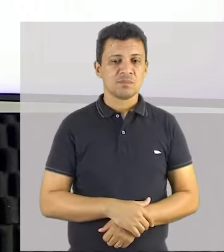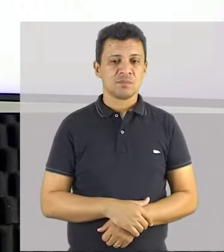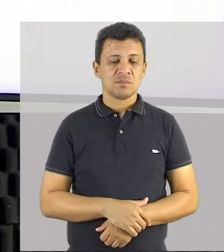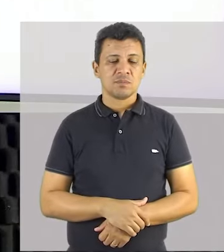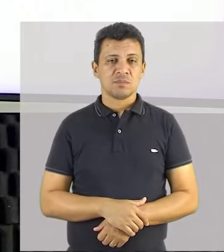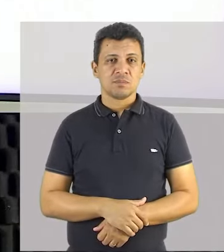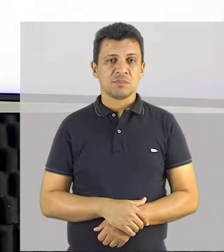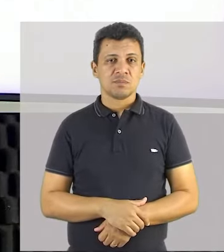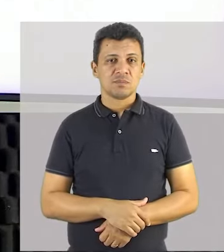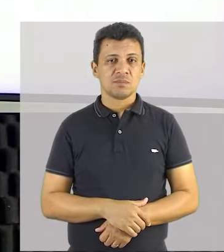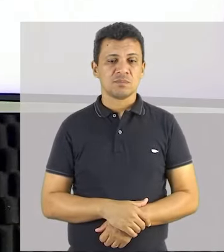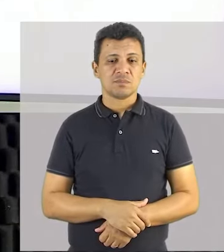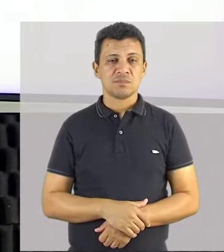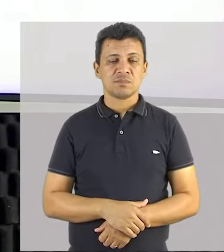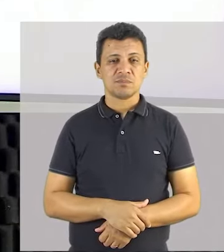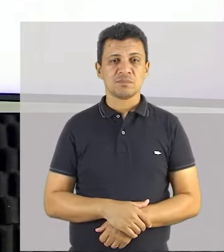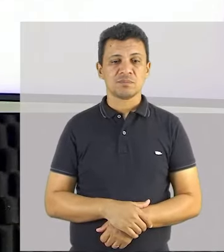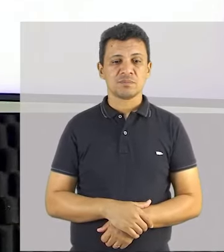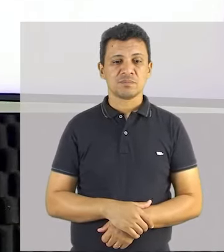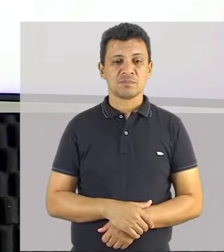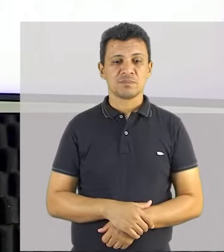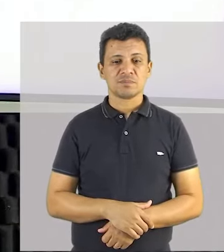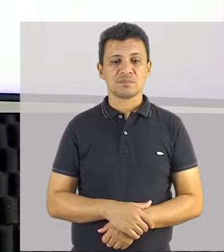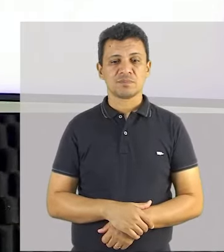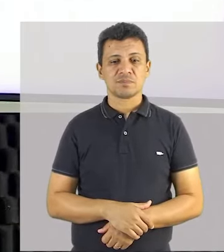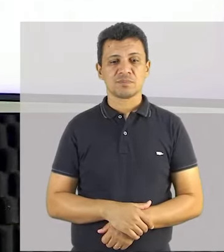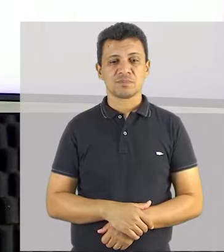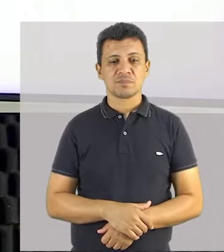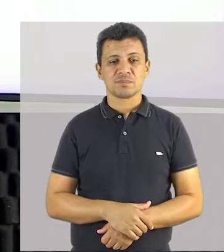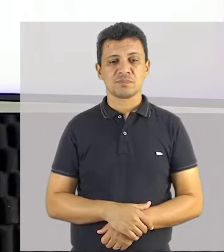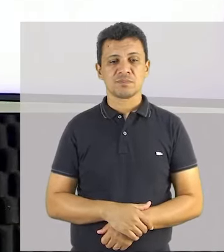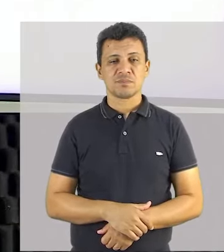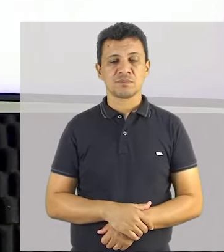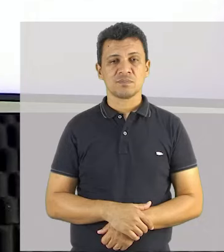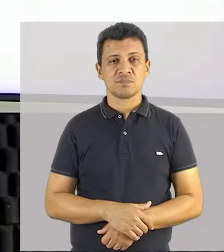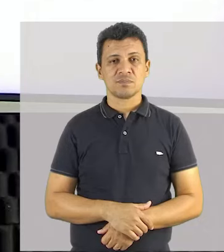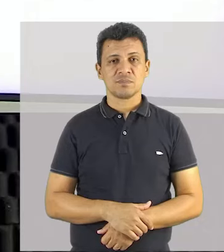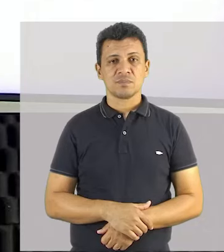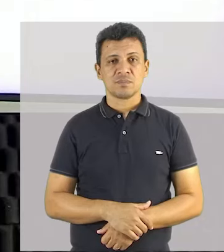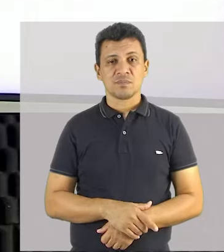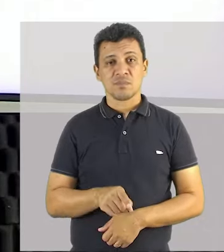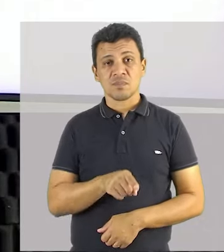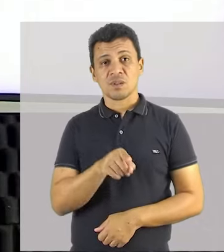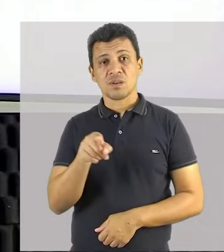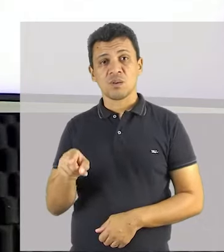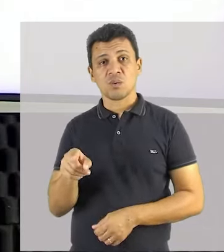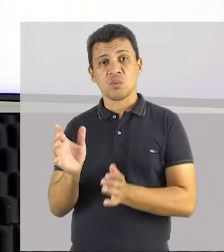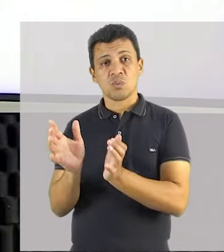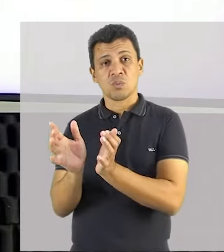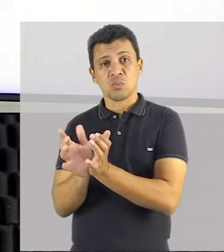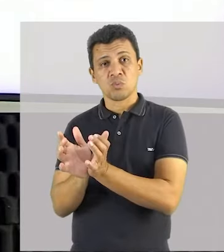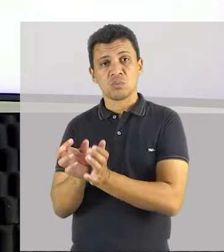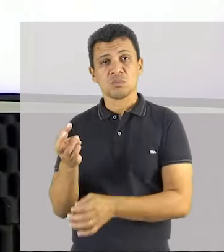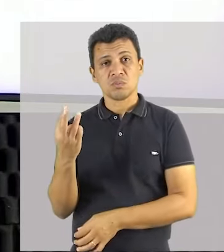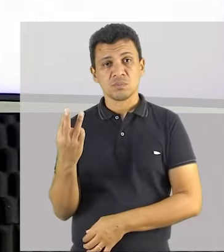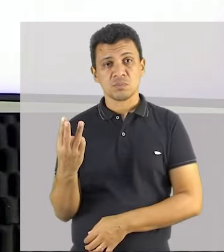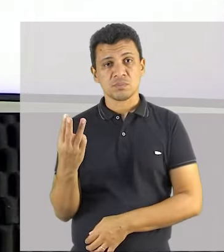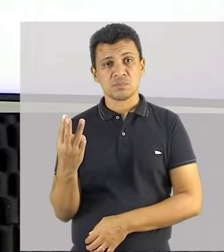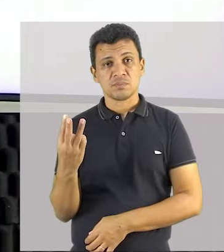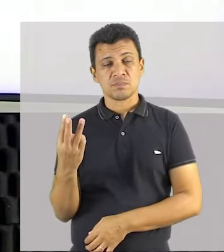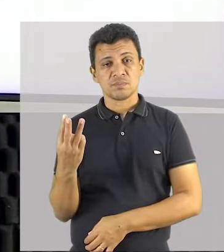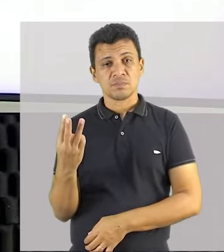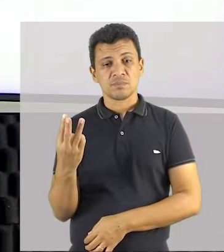que é o desempenho dele eh então o o terceiro grupo o grupo